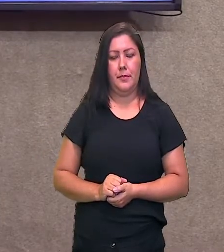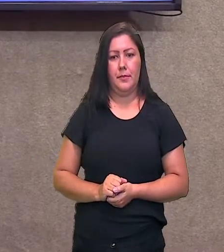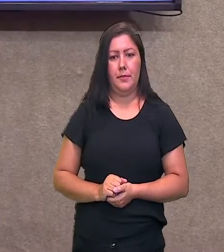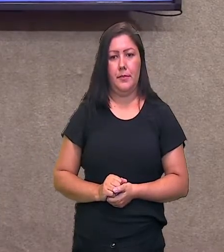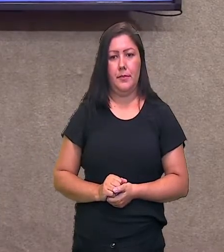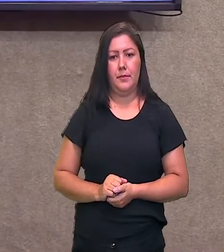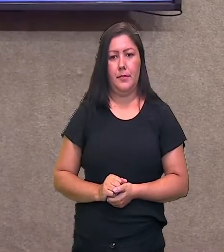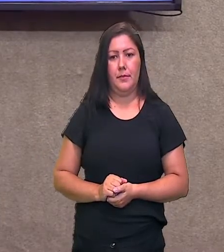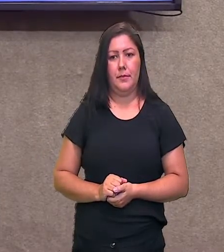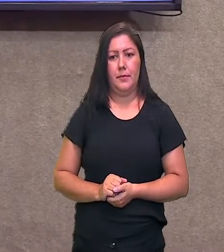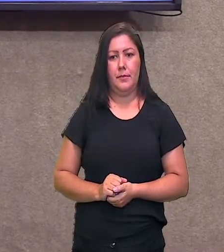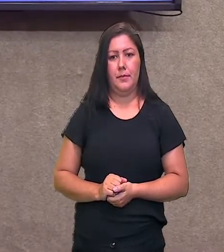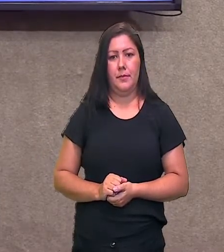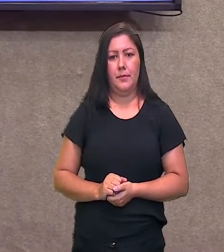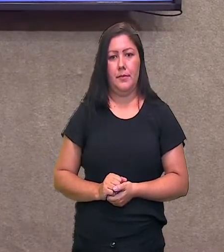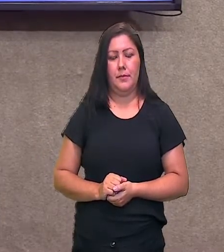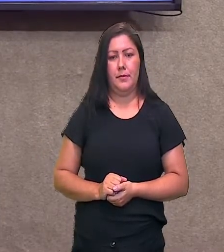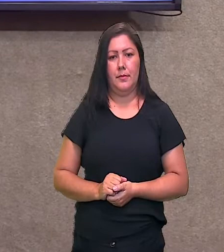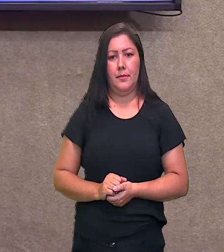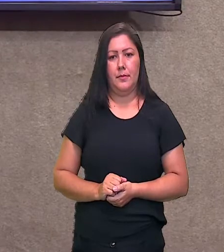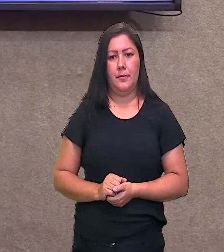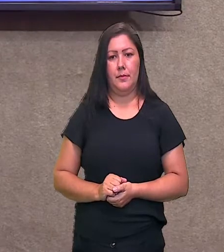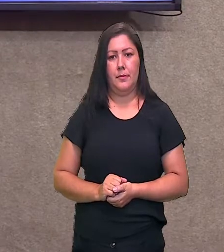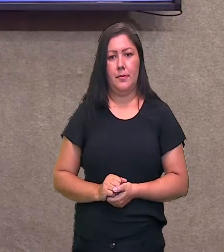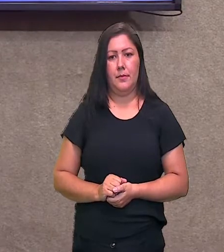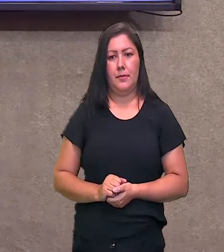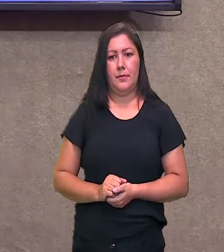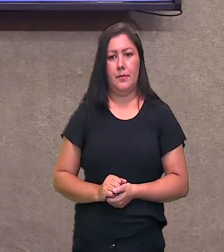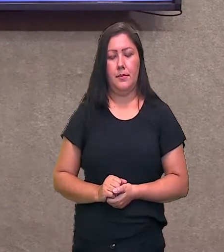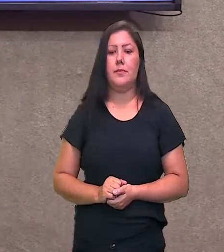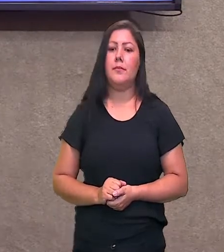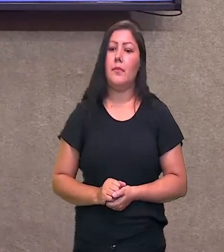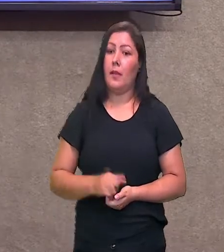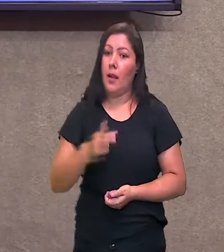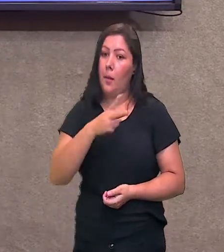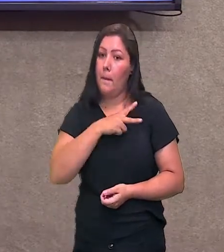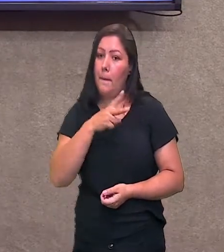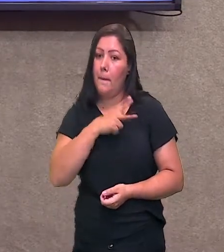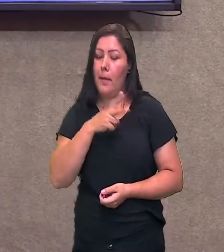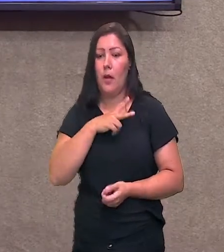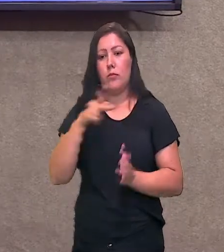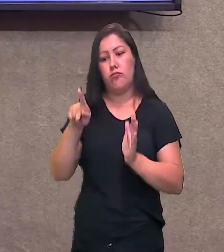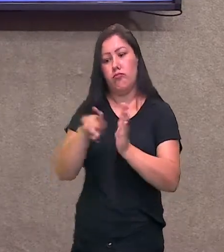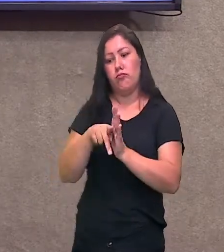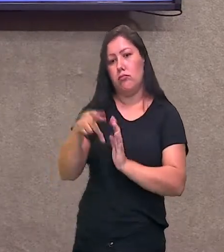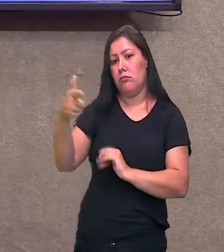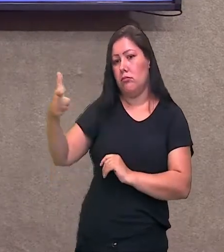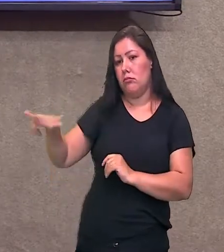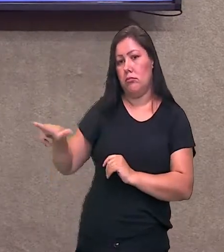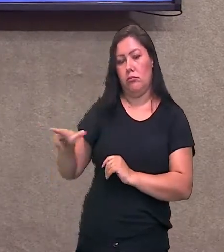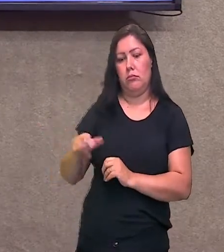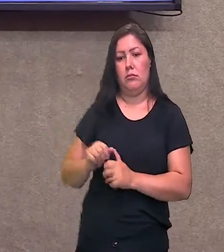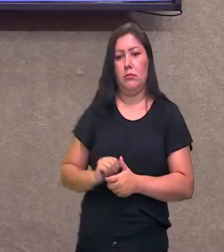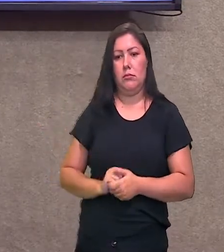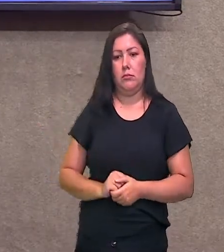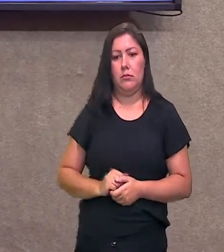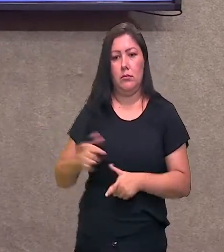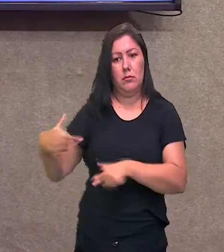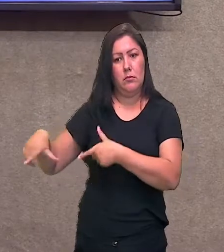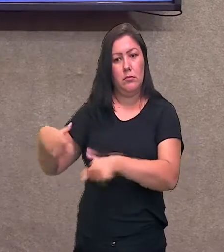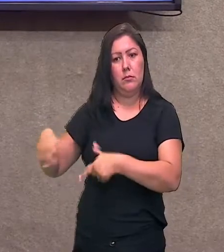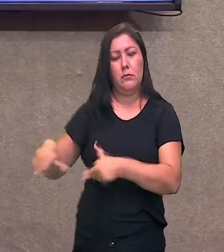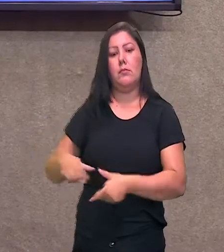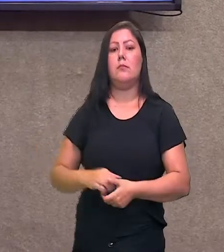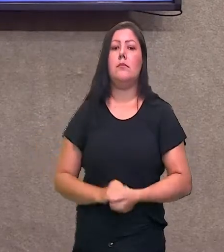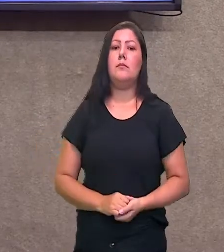Tranquilo? Essa é a realidade. Mas, por exemplo, eu posso, tá? Eu